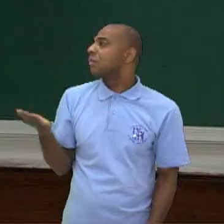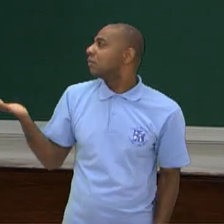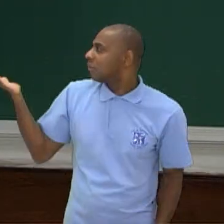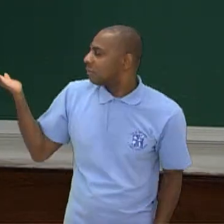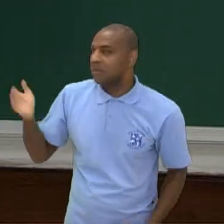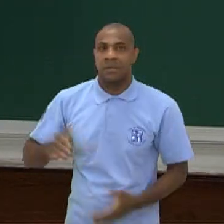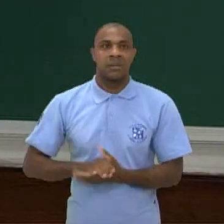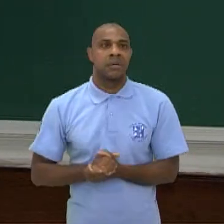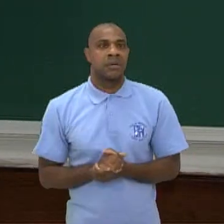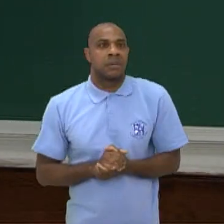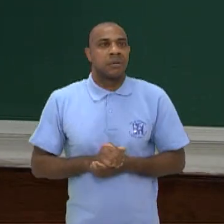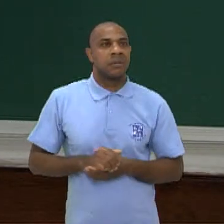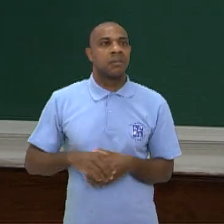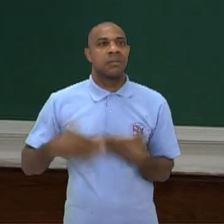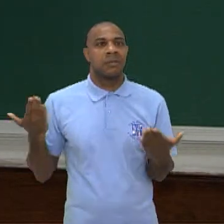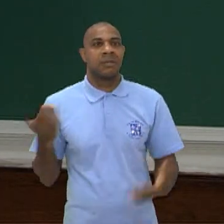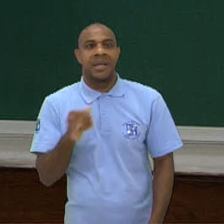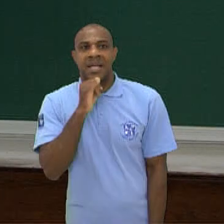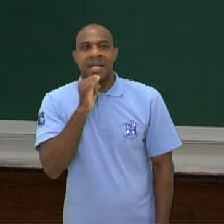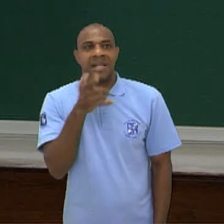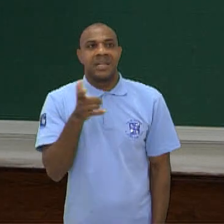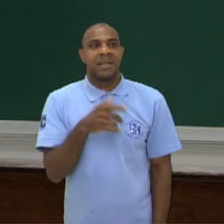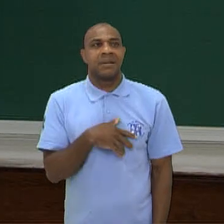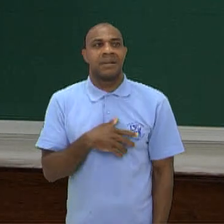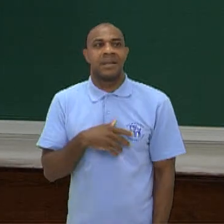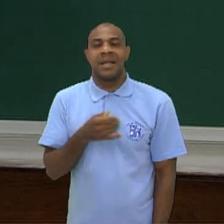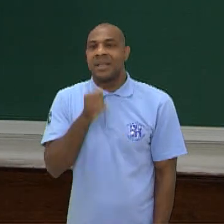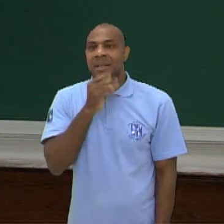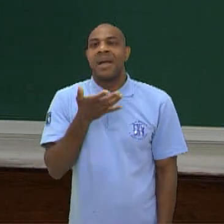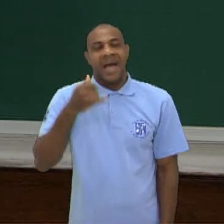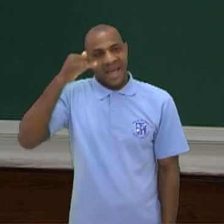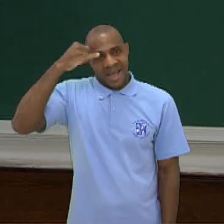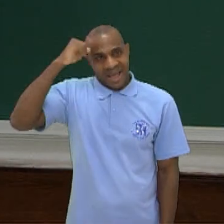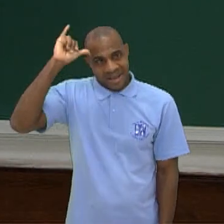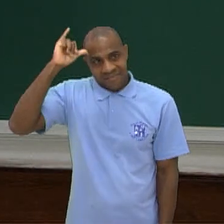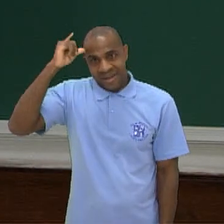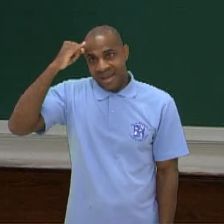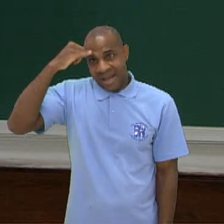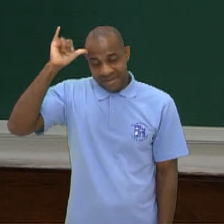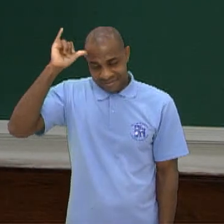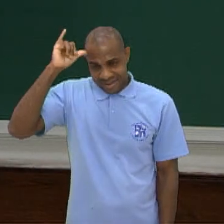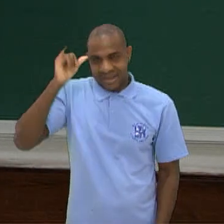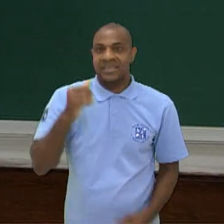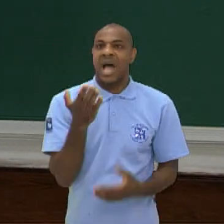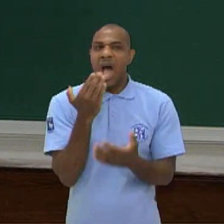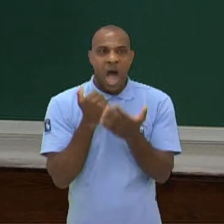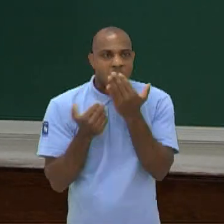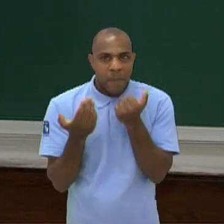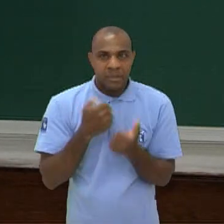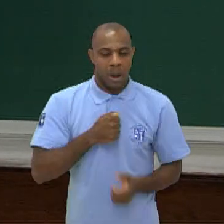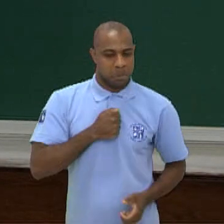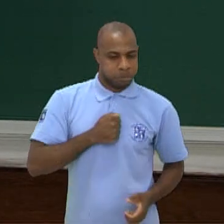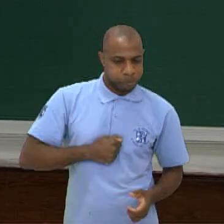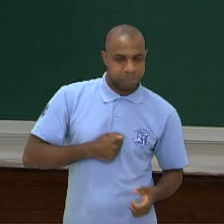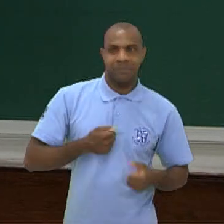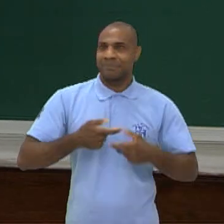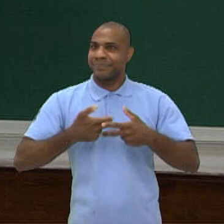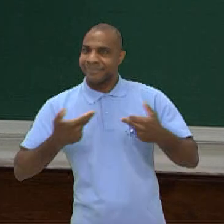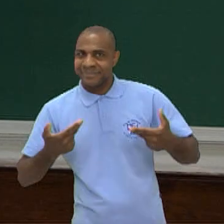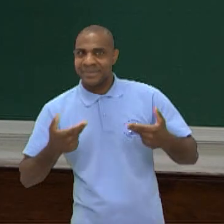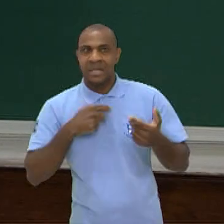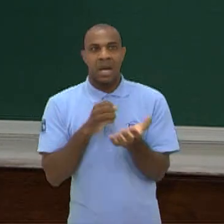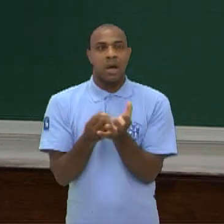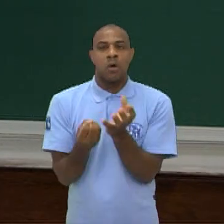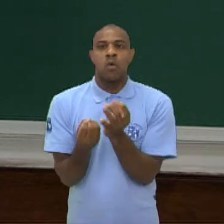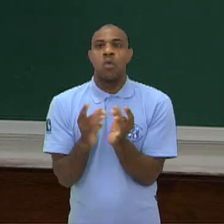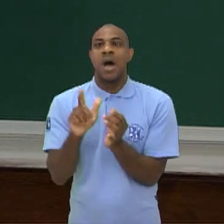estão arrotando, quando estão peidando, propriamente dito, elas estão liberando esse gás na atmosfera, assim como todos os outros seres